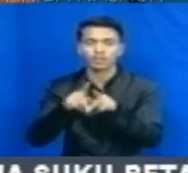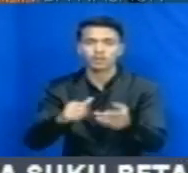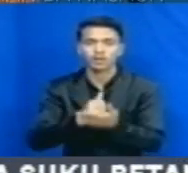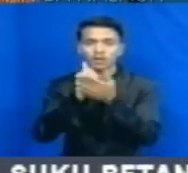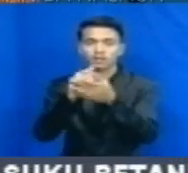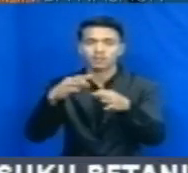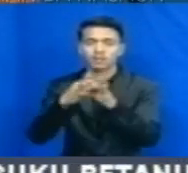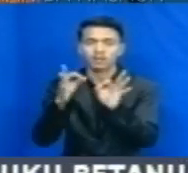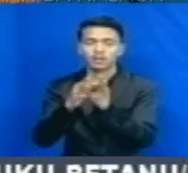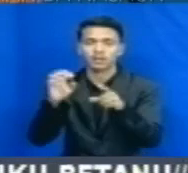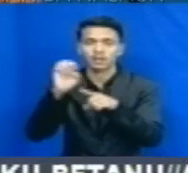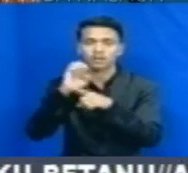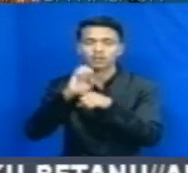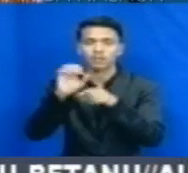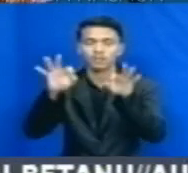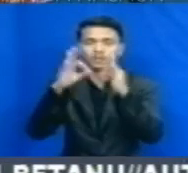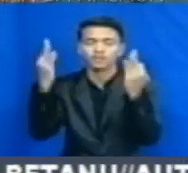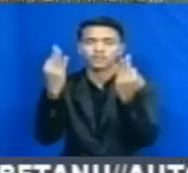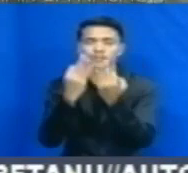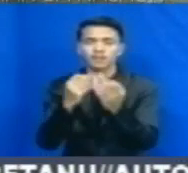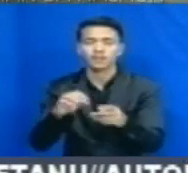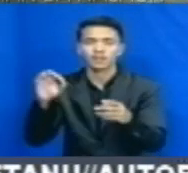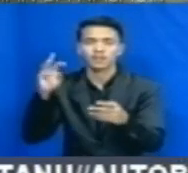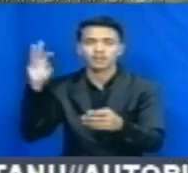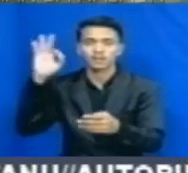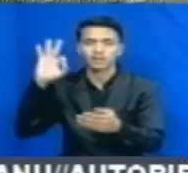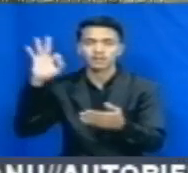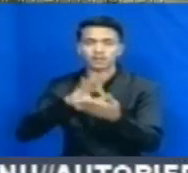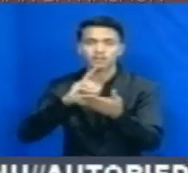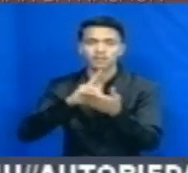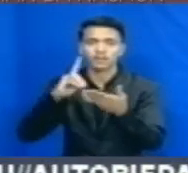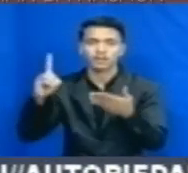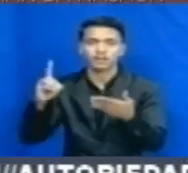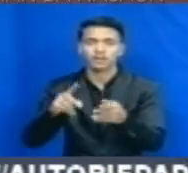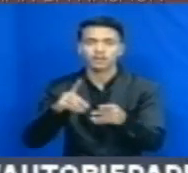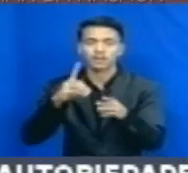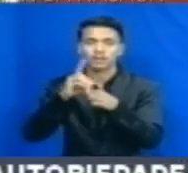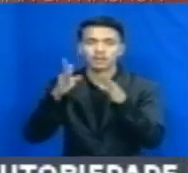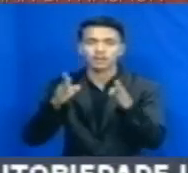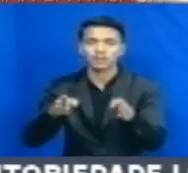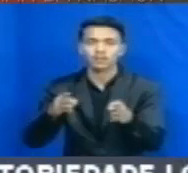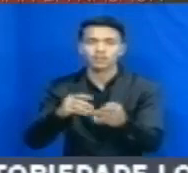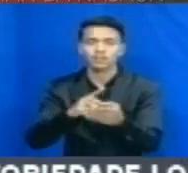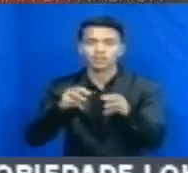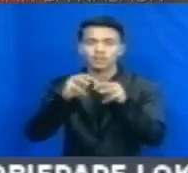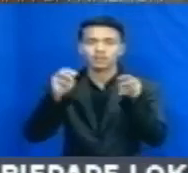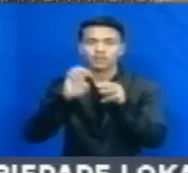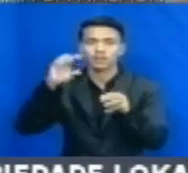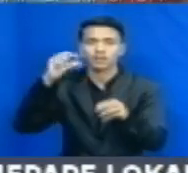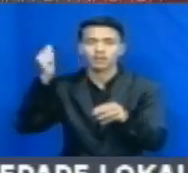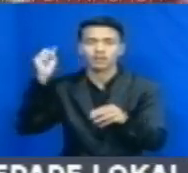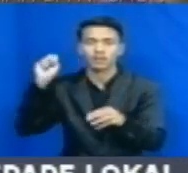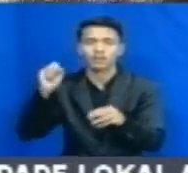para a recuperação economia família. Sexta semana, né, Diretor Nacional Plano Desenvolvimento Integrado Municipal Edgar Sequeira